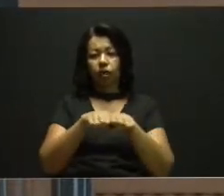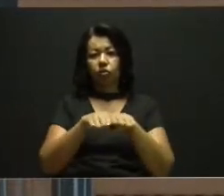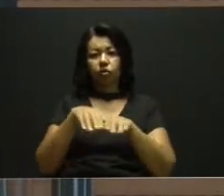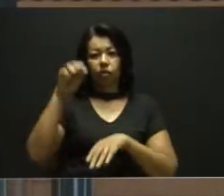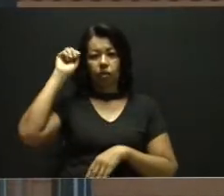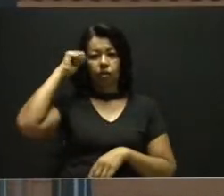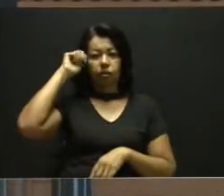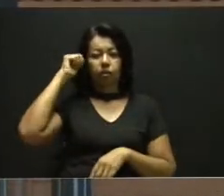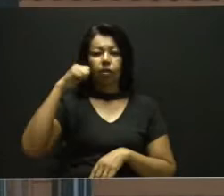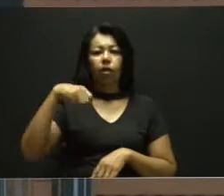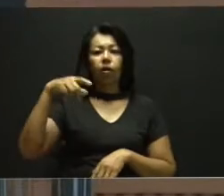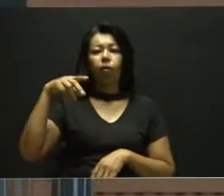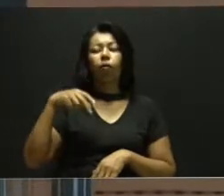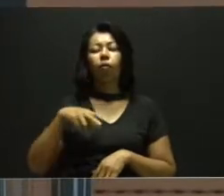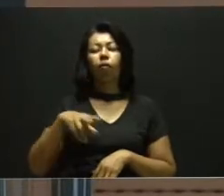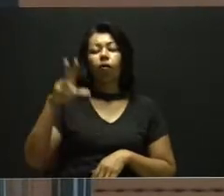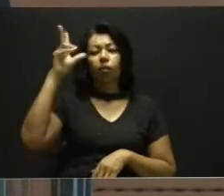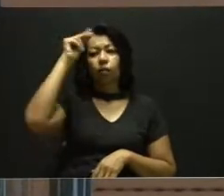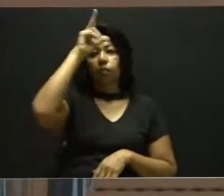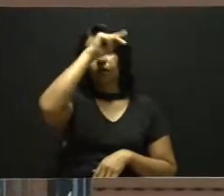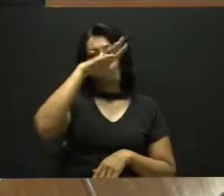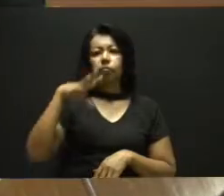municipal de cubatão